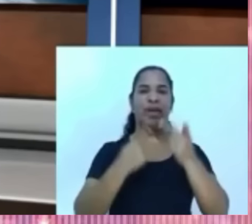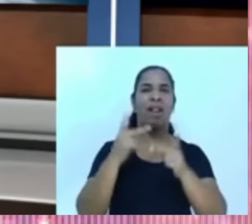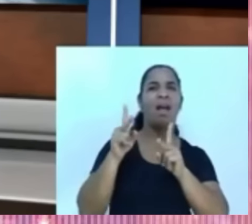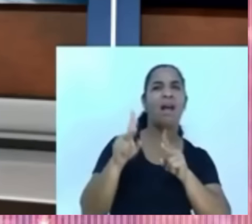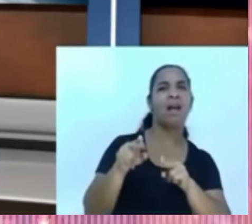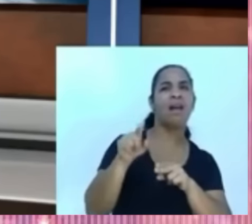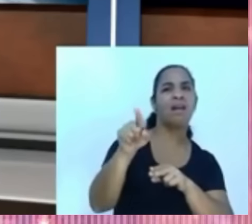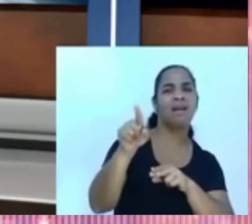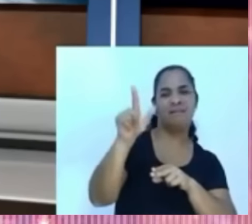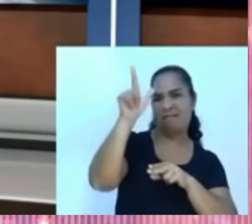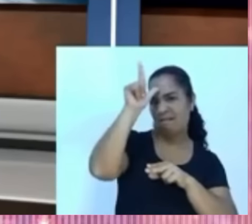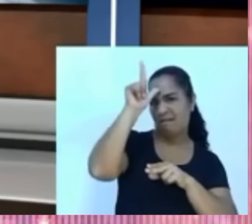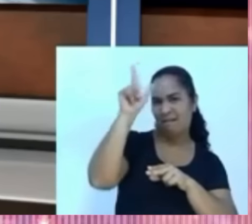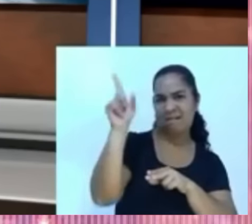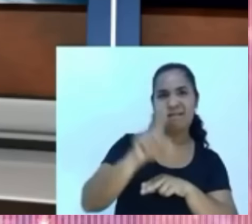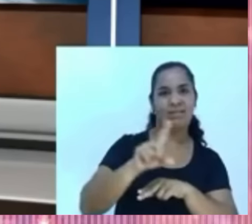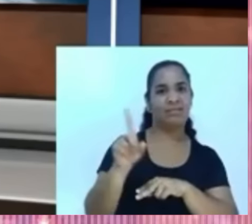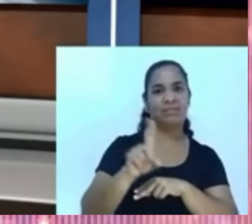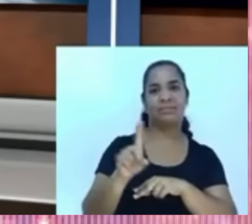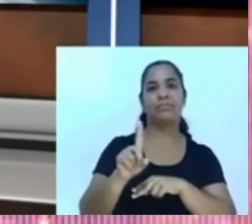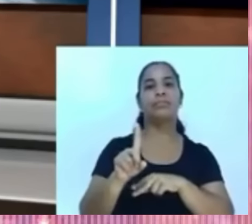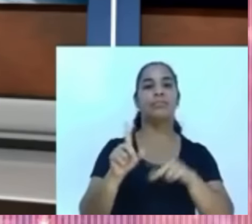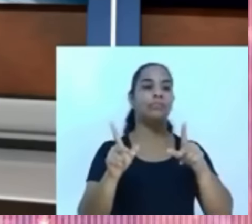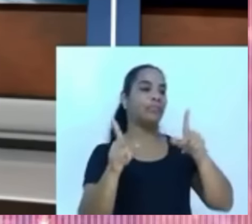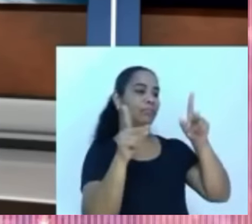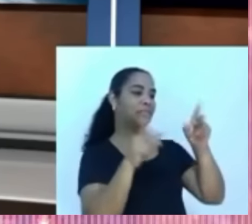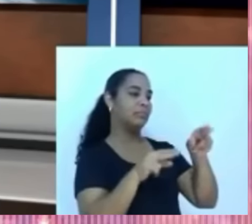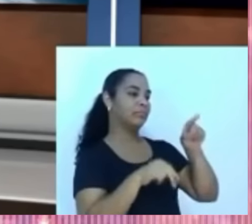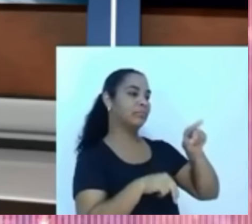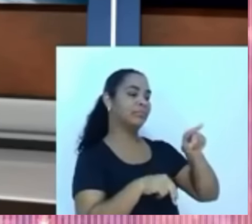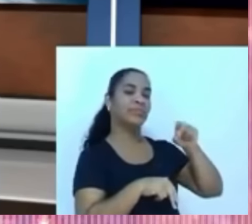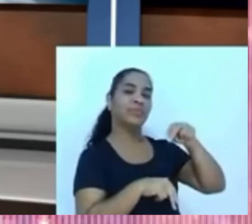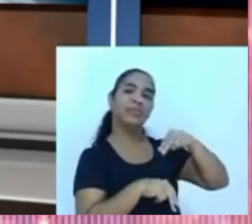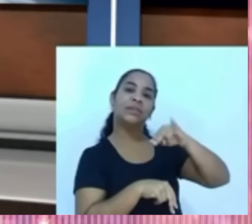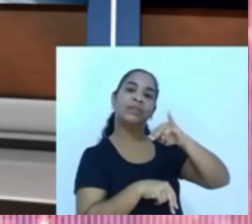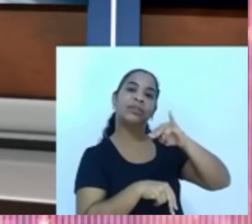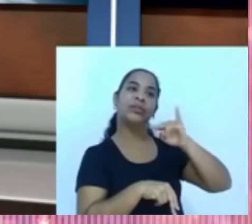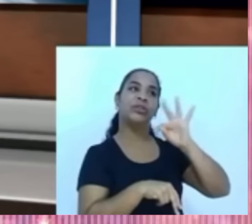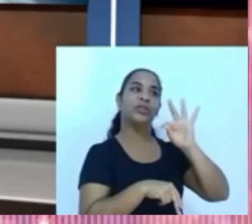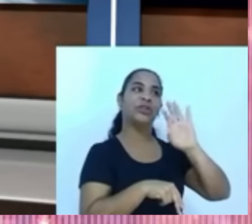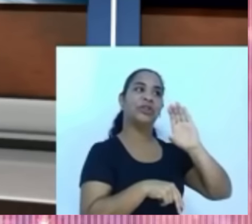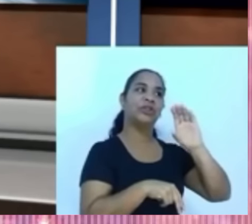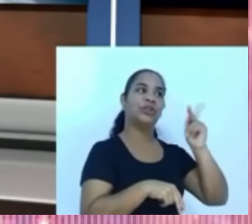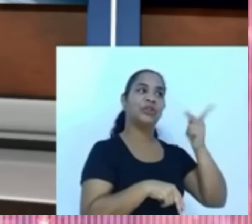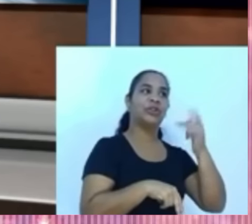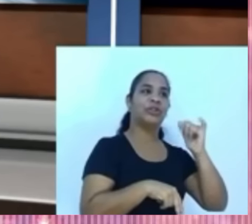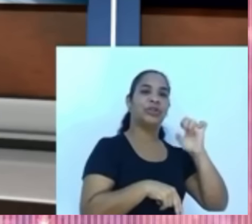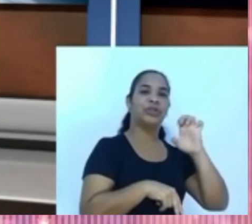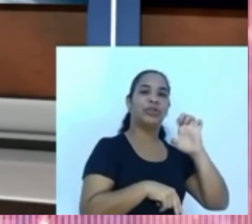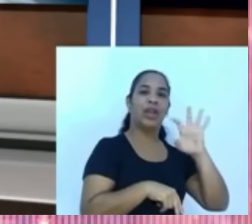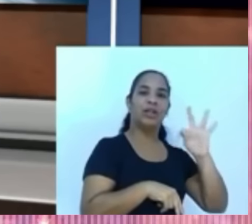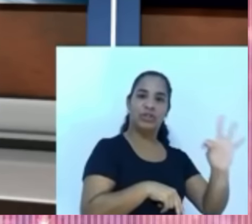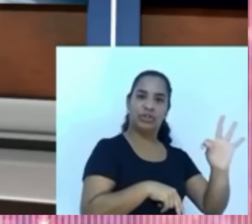mas com Frederick Nietzsche que foi discípulo de shopenhauer